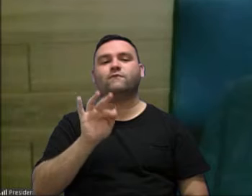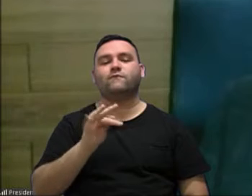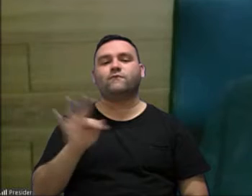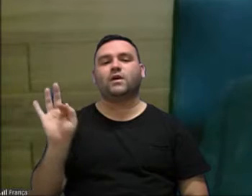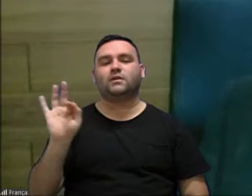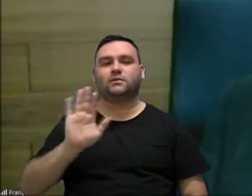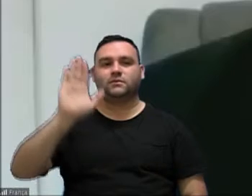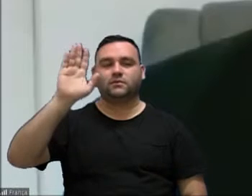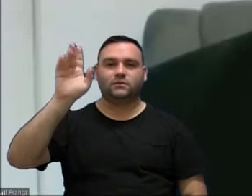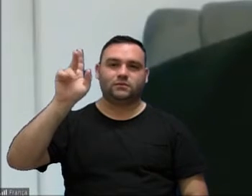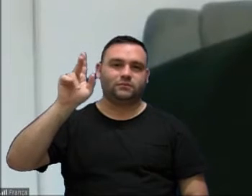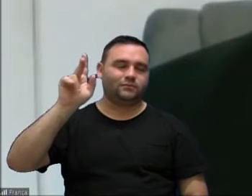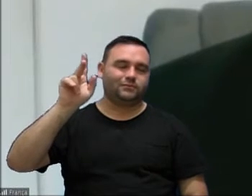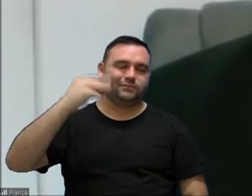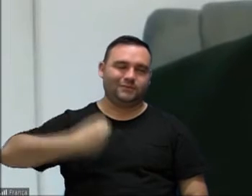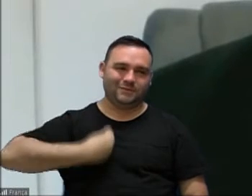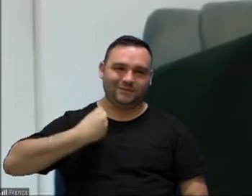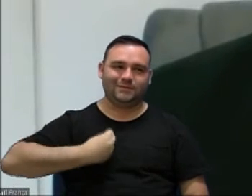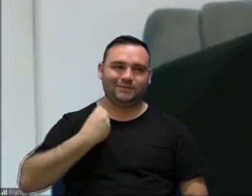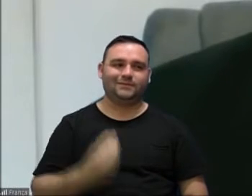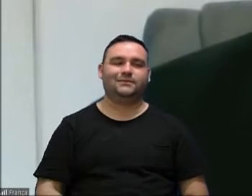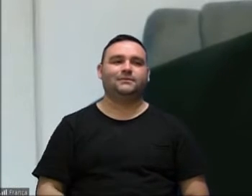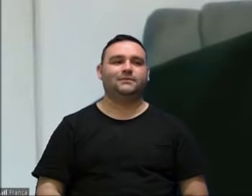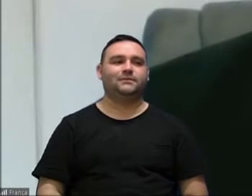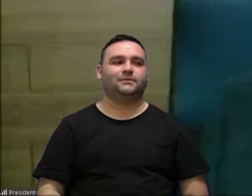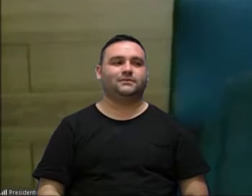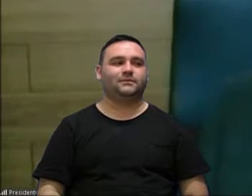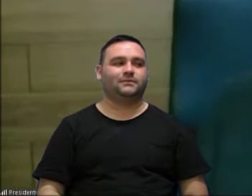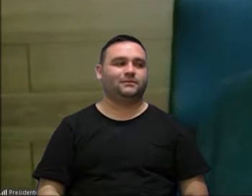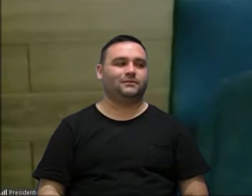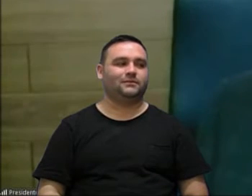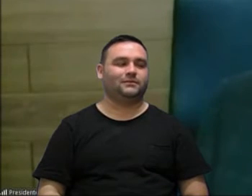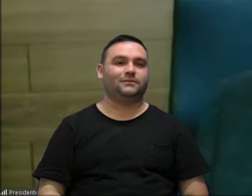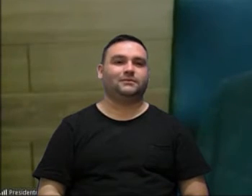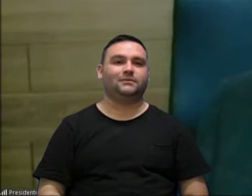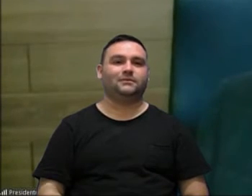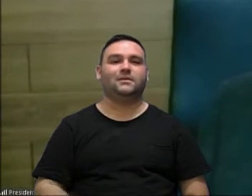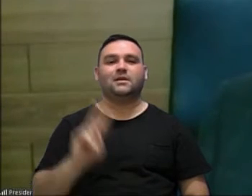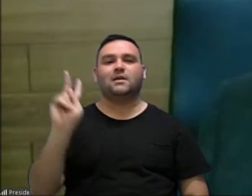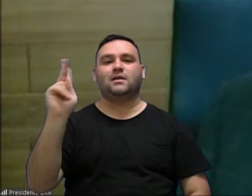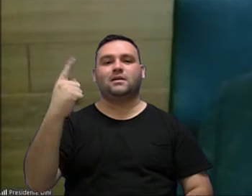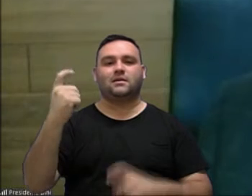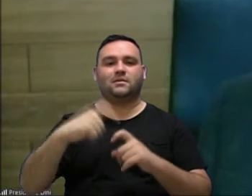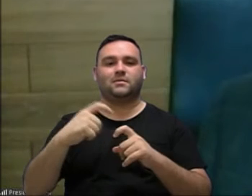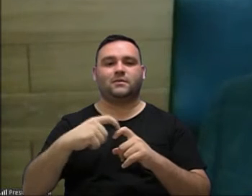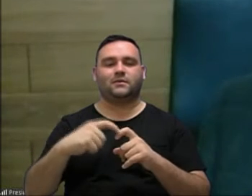presidente presidente ele ele brasileiro